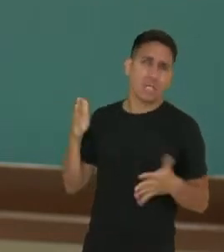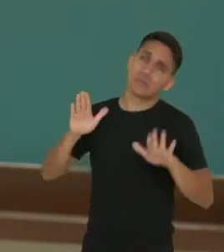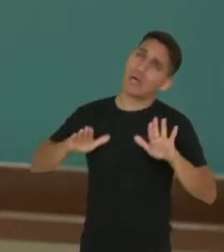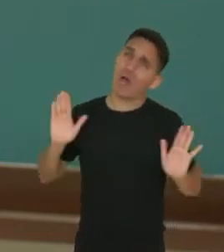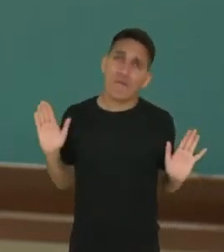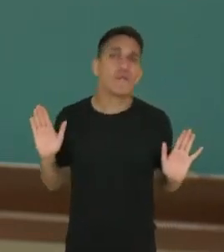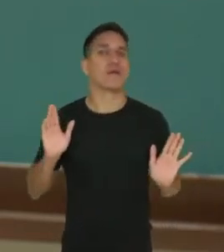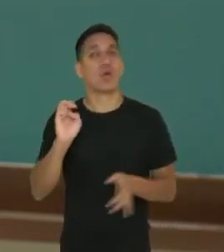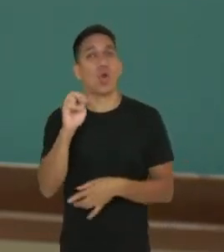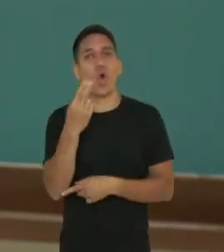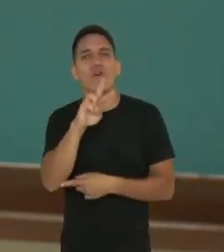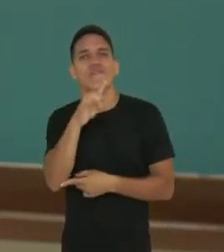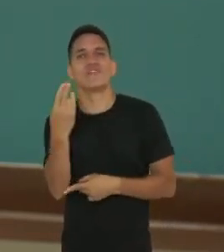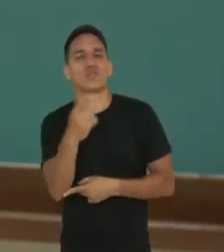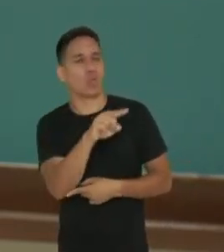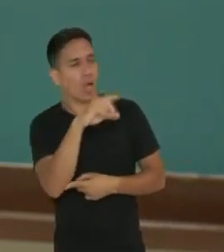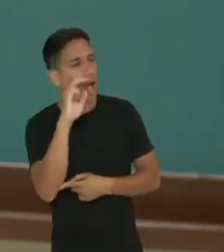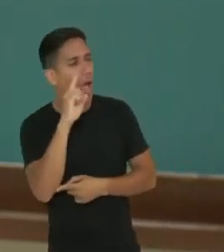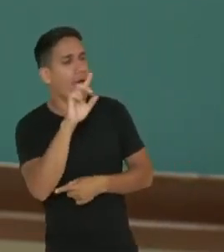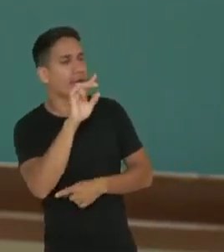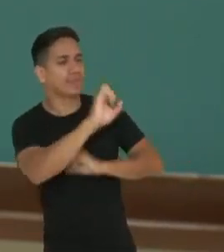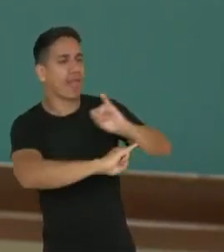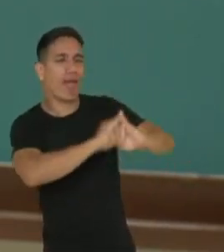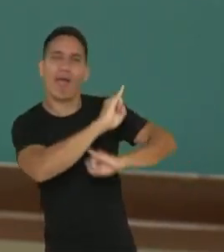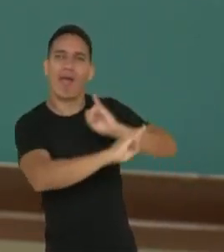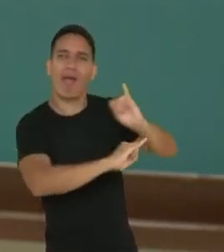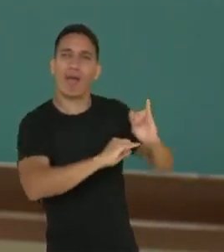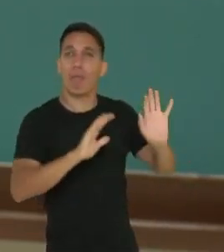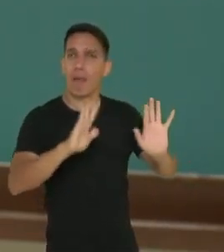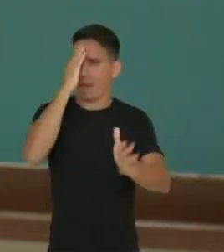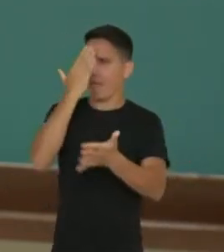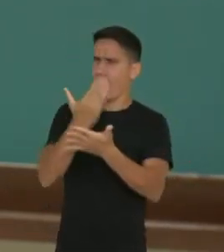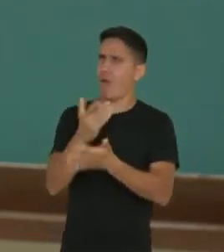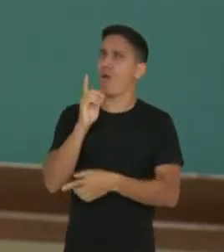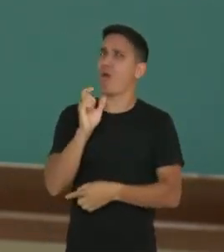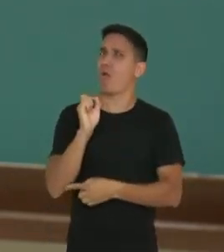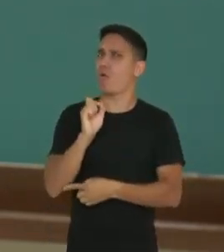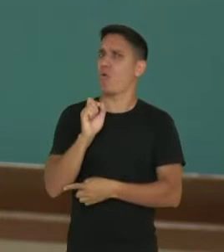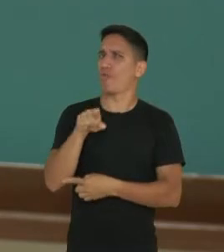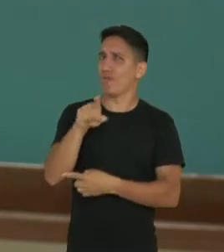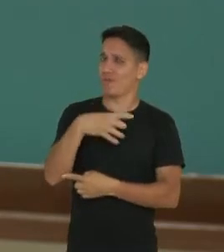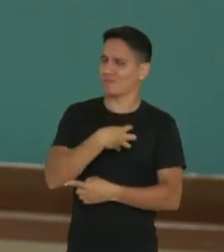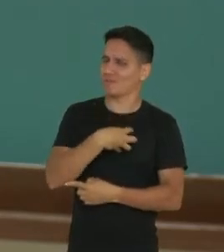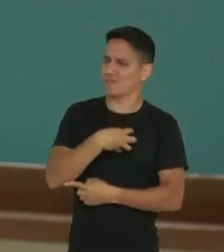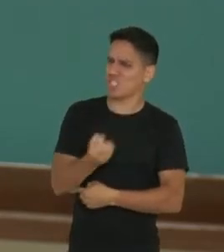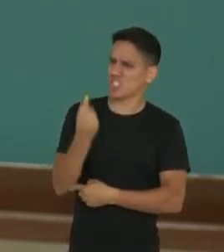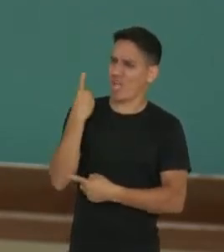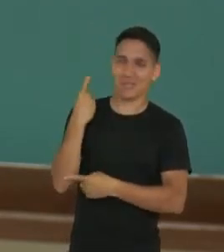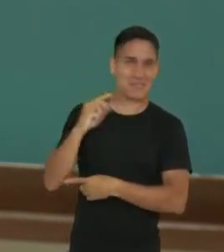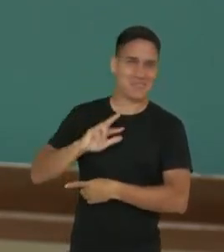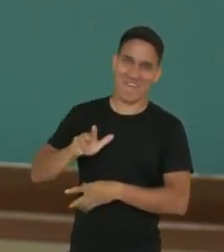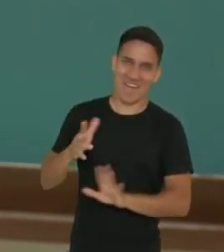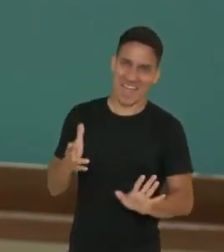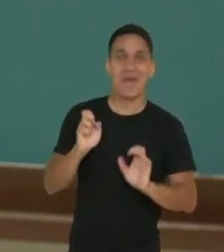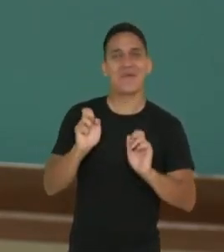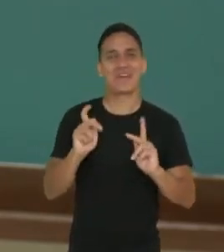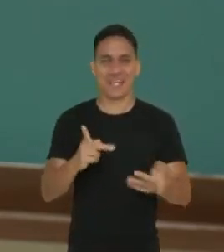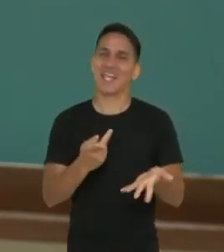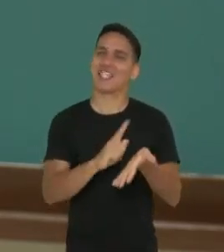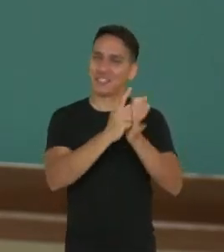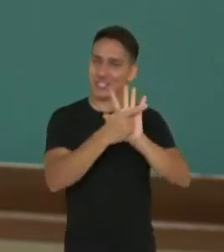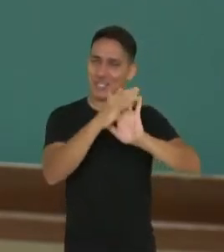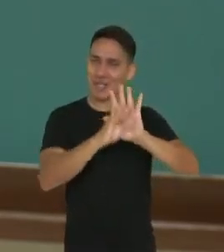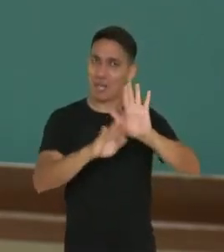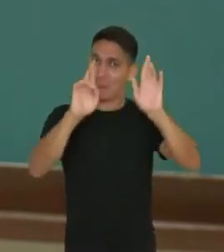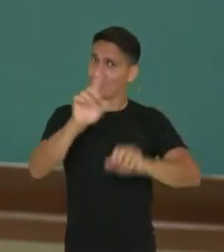ou você viu na internet, né? Mas acredito que não lhe seja estranho esse gênero textual, certo? Espero que